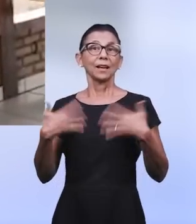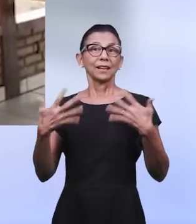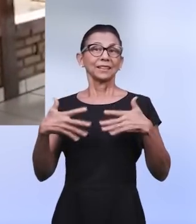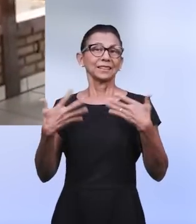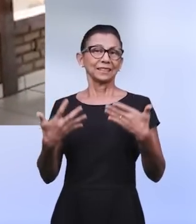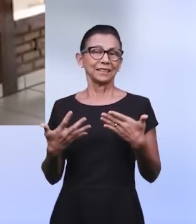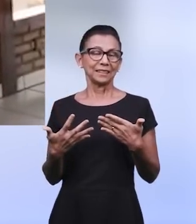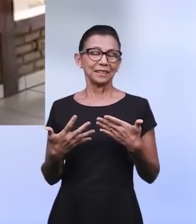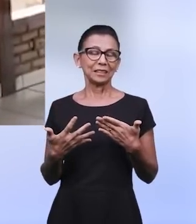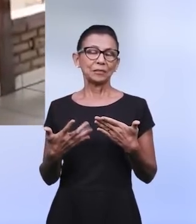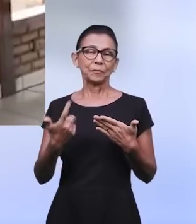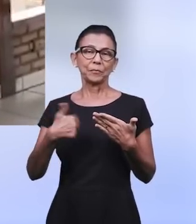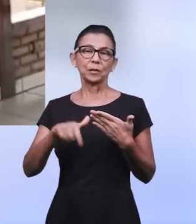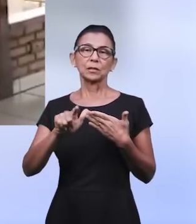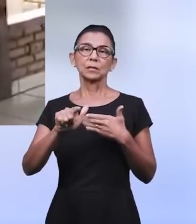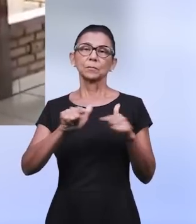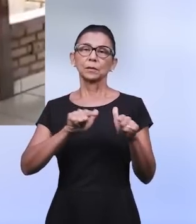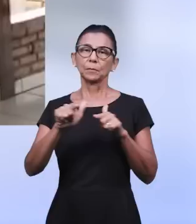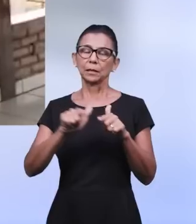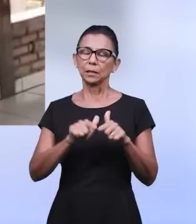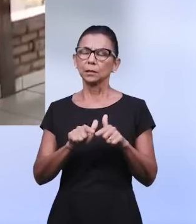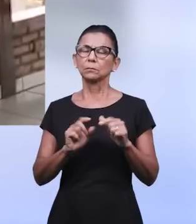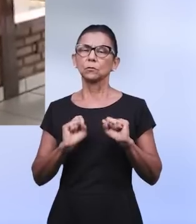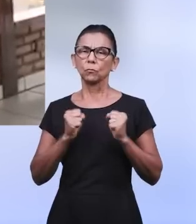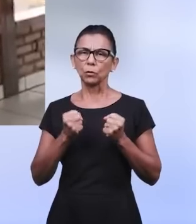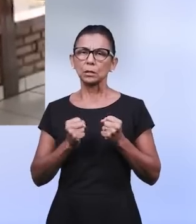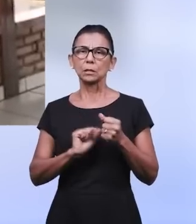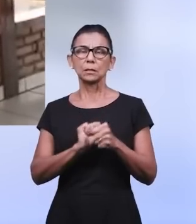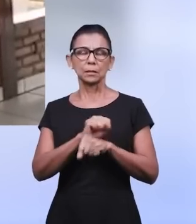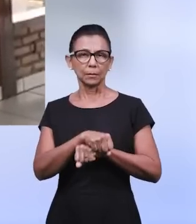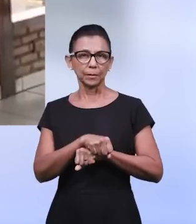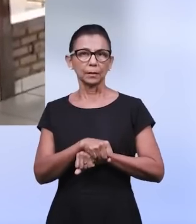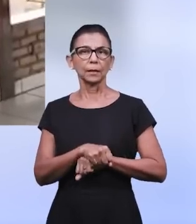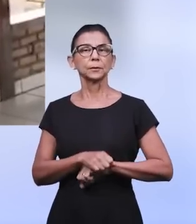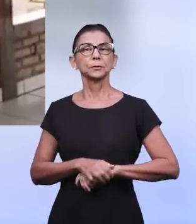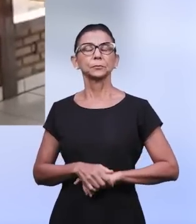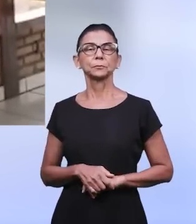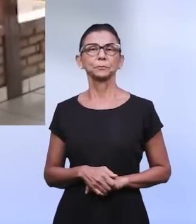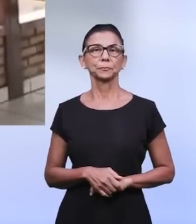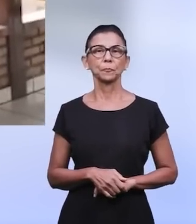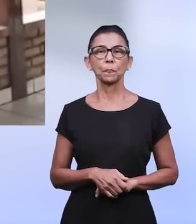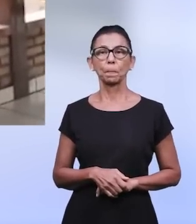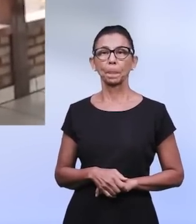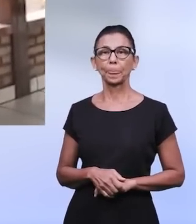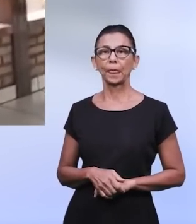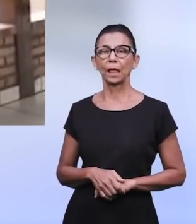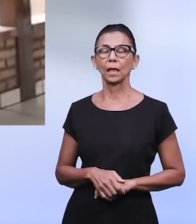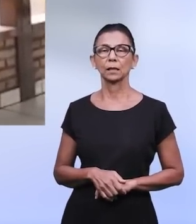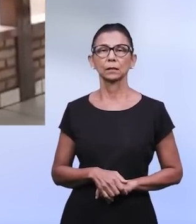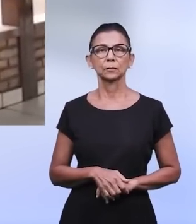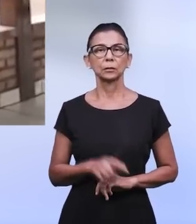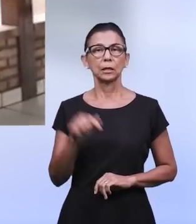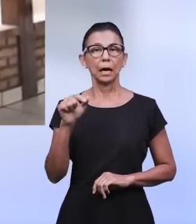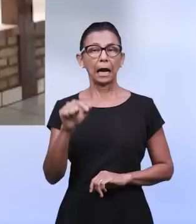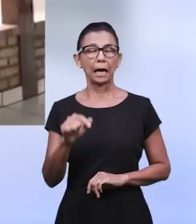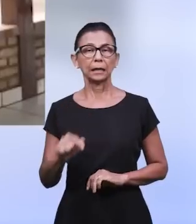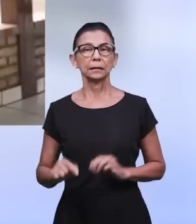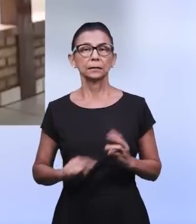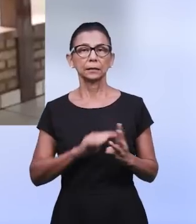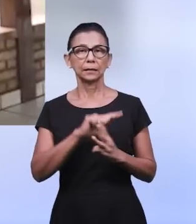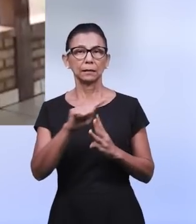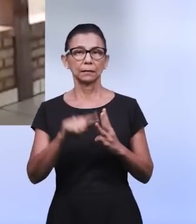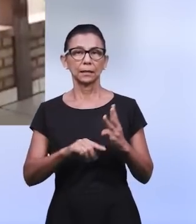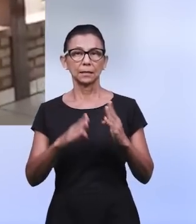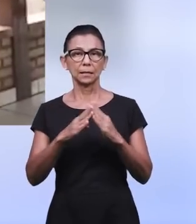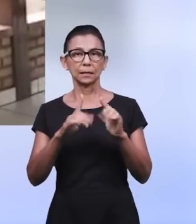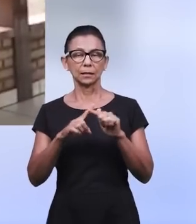muita alegria que nós estamos realizando esses mini-seminários do polo de Ribamar. Nós estamos aqui com a igreja do Coatraque 3, do Parque